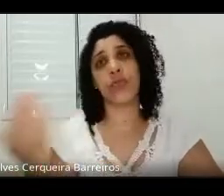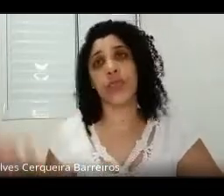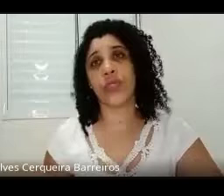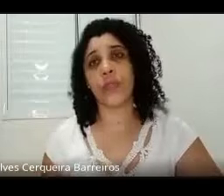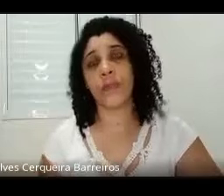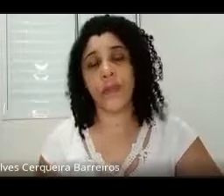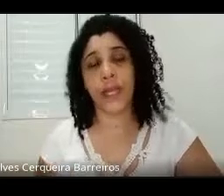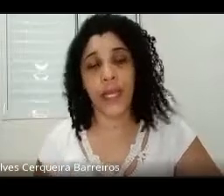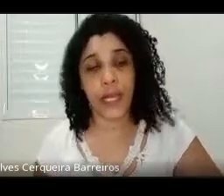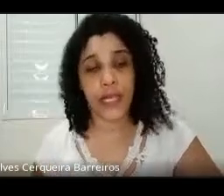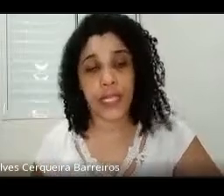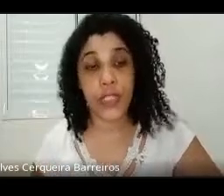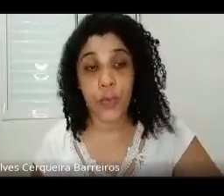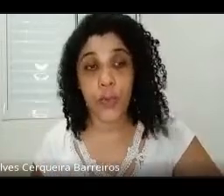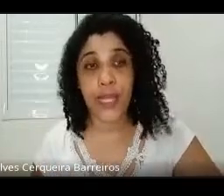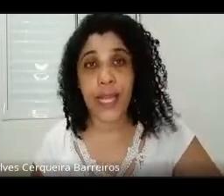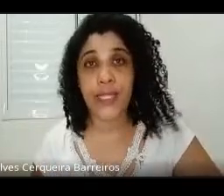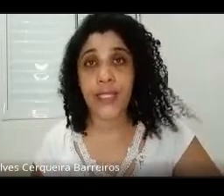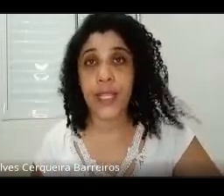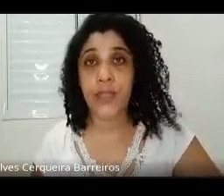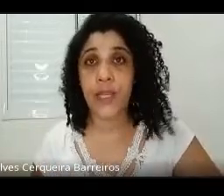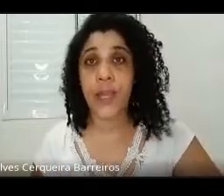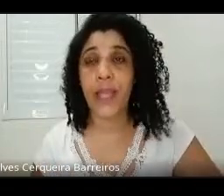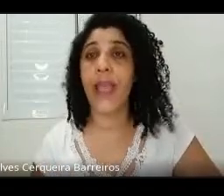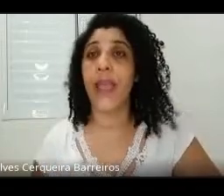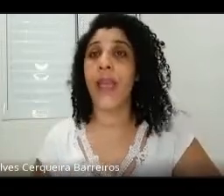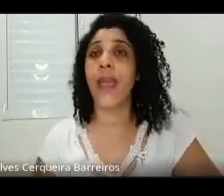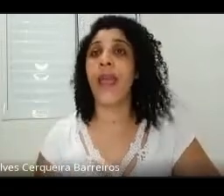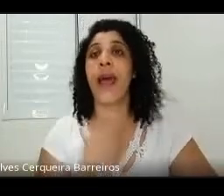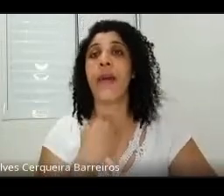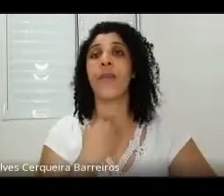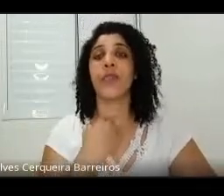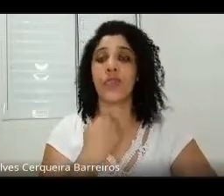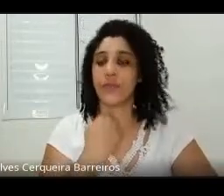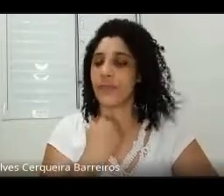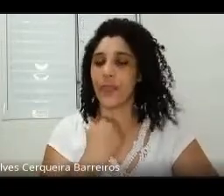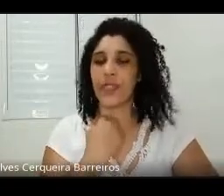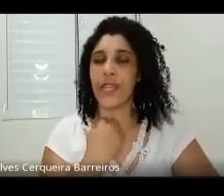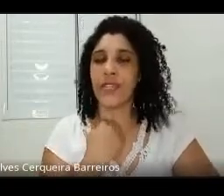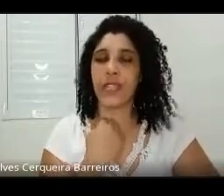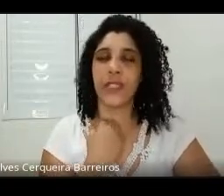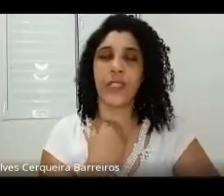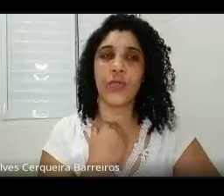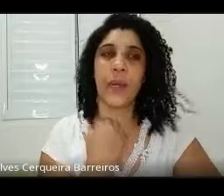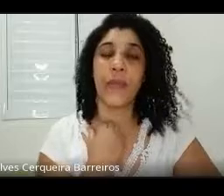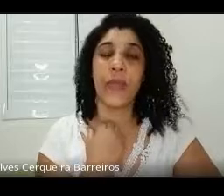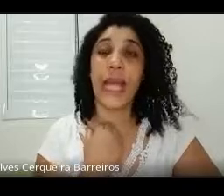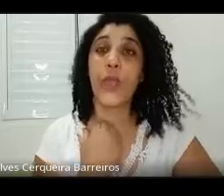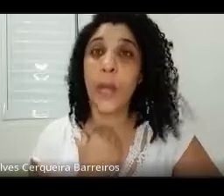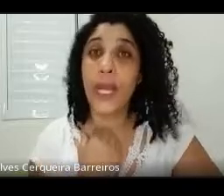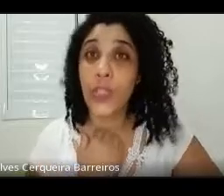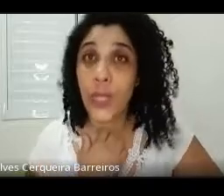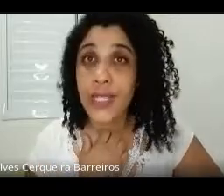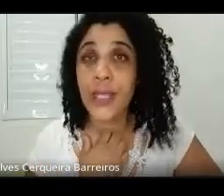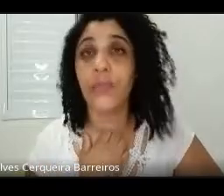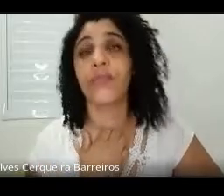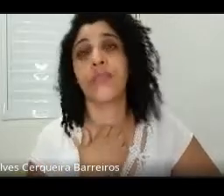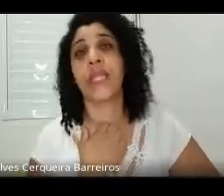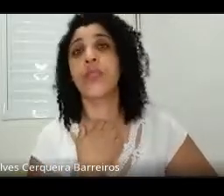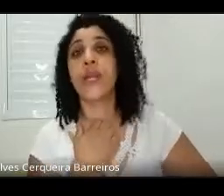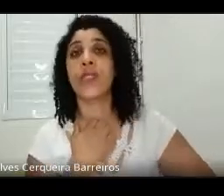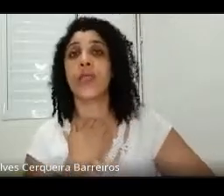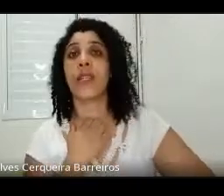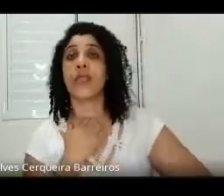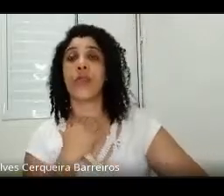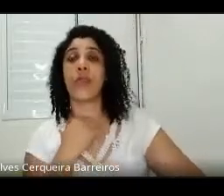um dos outros, das outras propriedades que temos também é a produtividade, o quê? Desculpa. A dupla articulação.